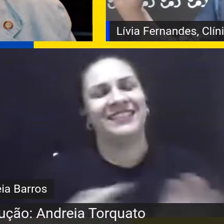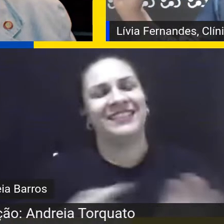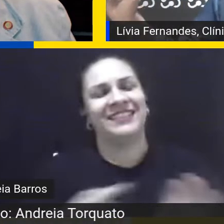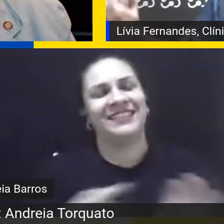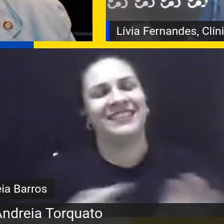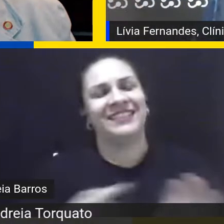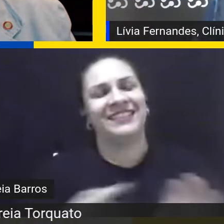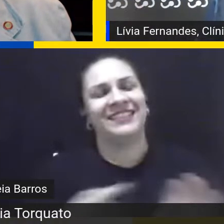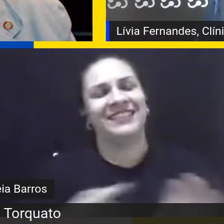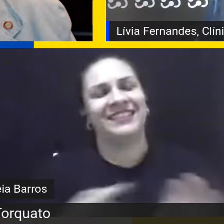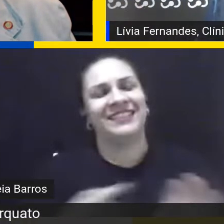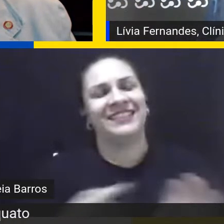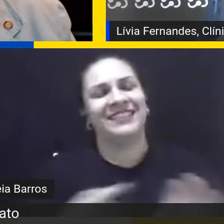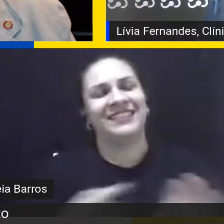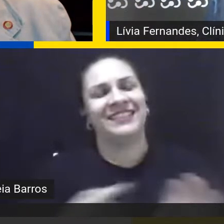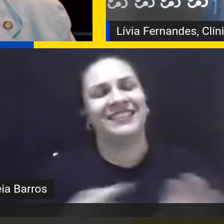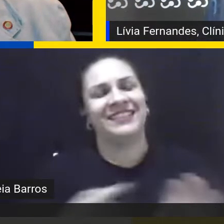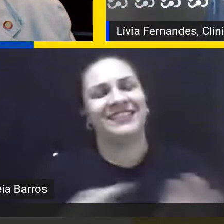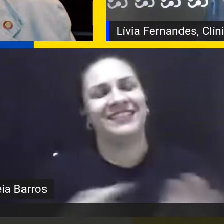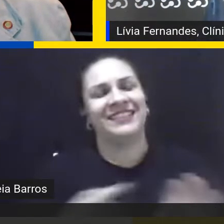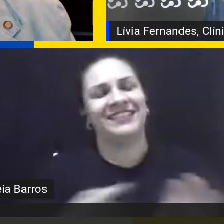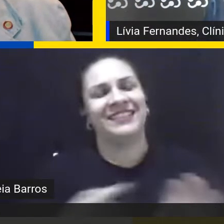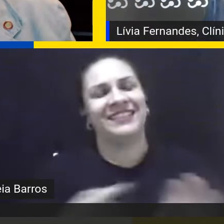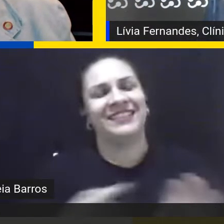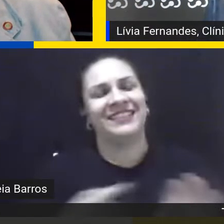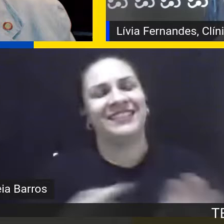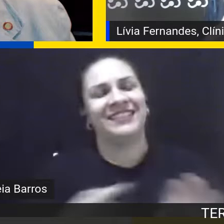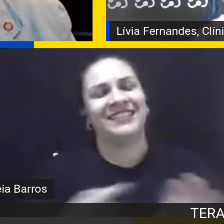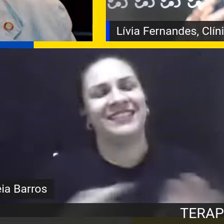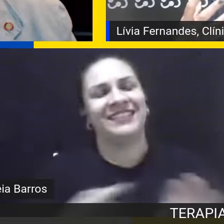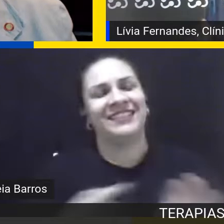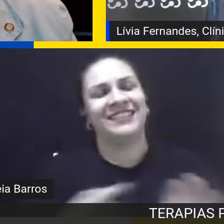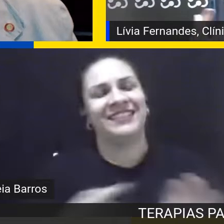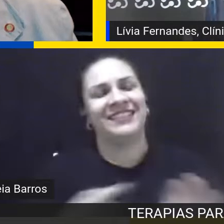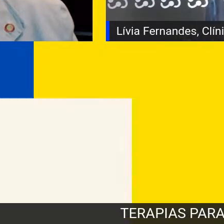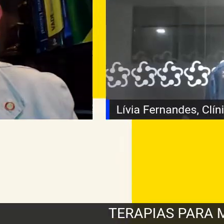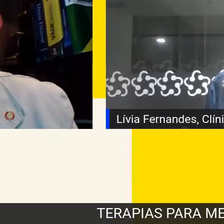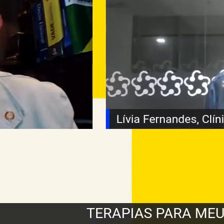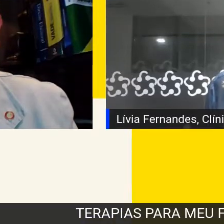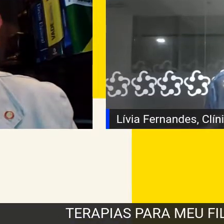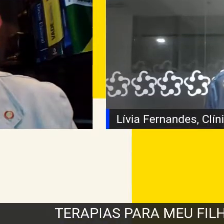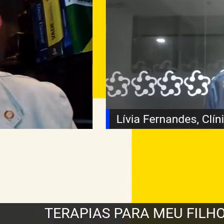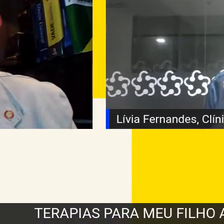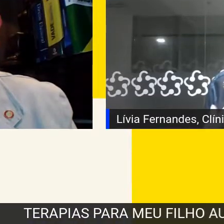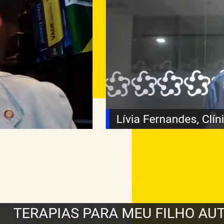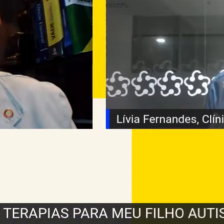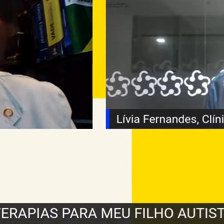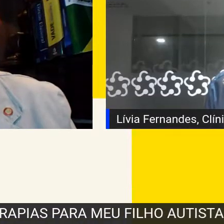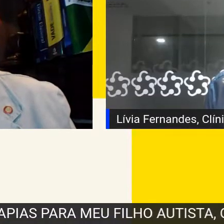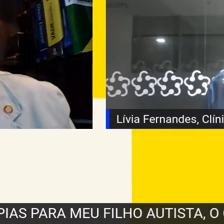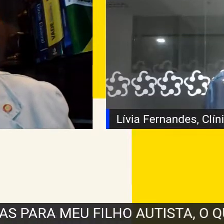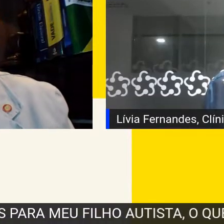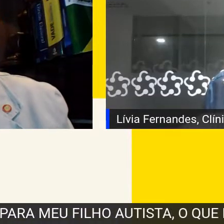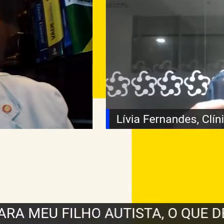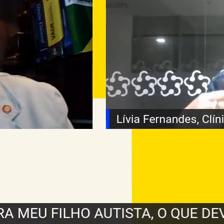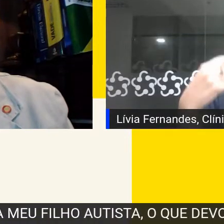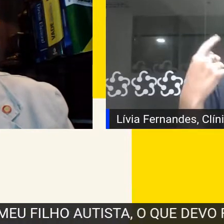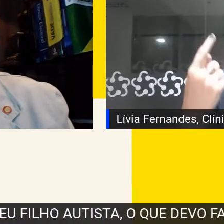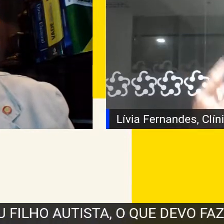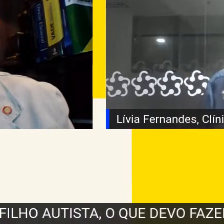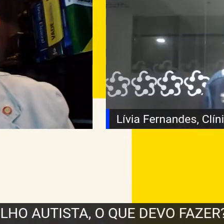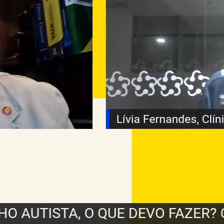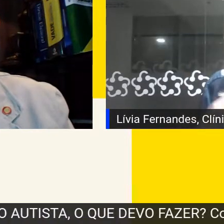atenção dele. Então, acabou que os pais, e a gente está falando de 2 semanas só, nós paralisamos, isso foi